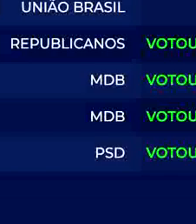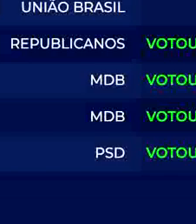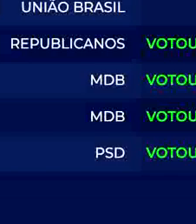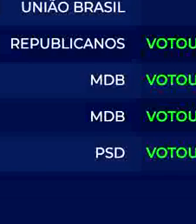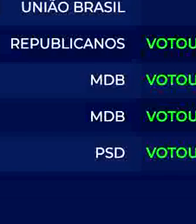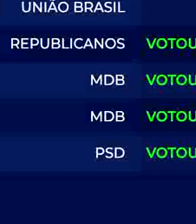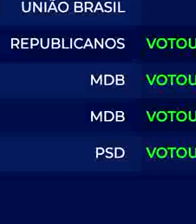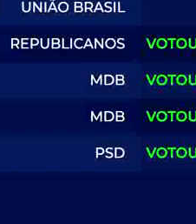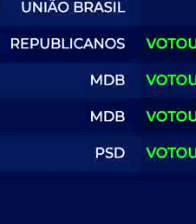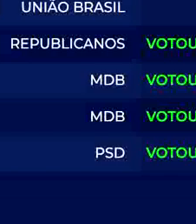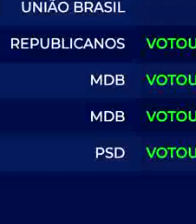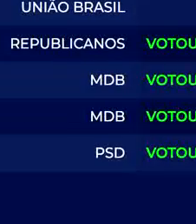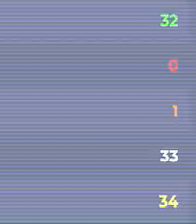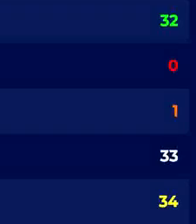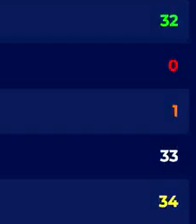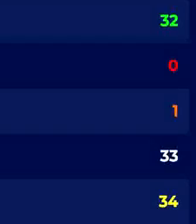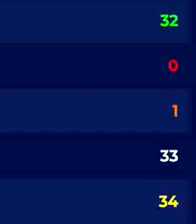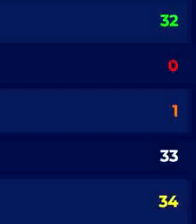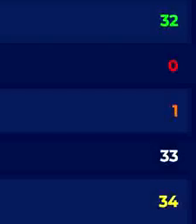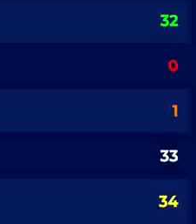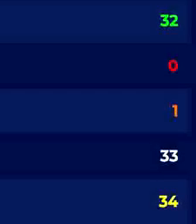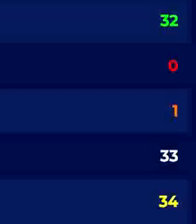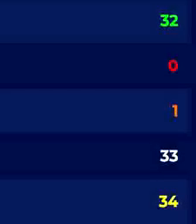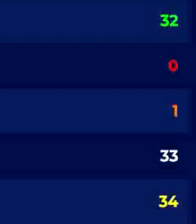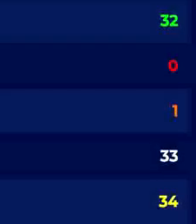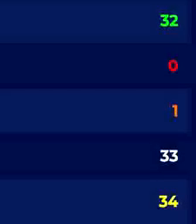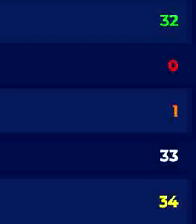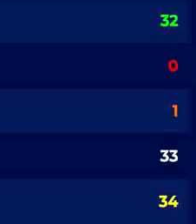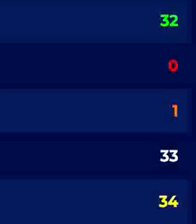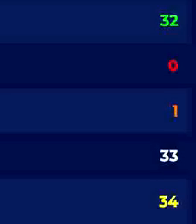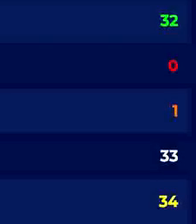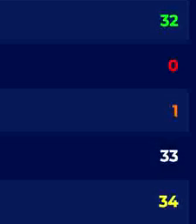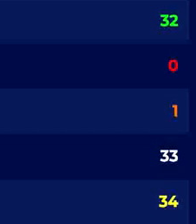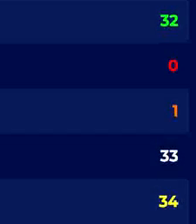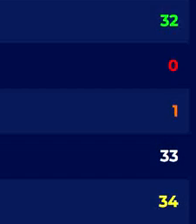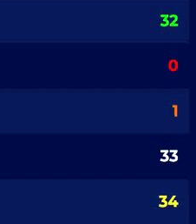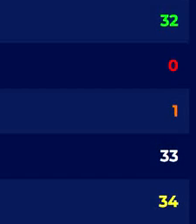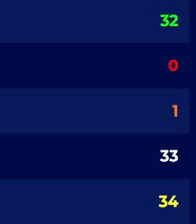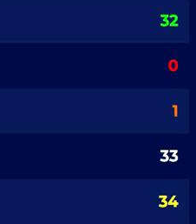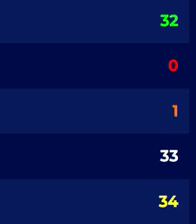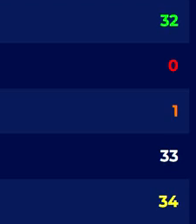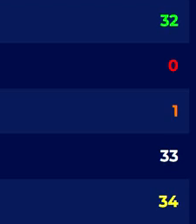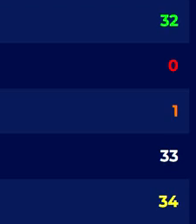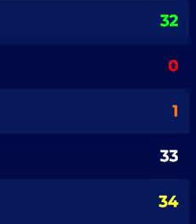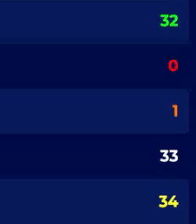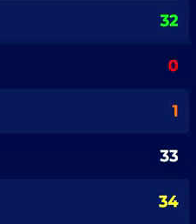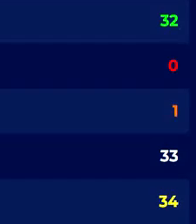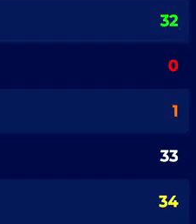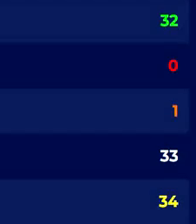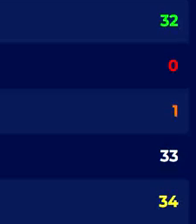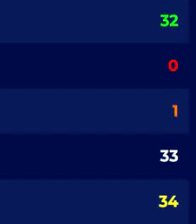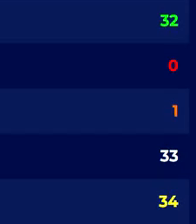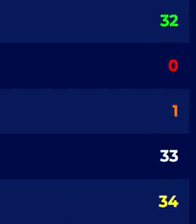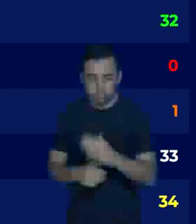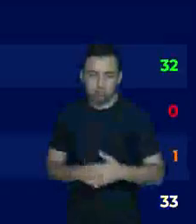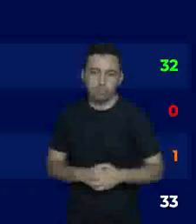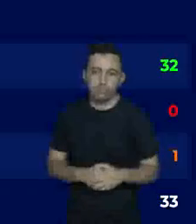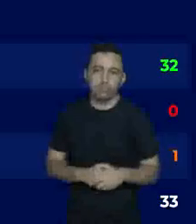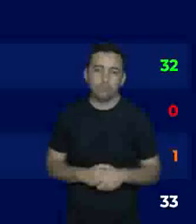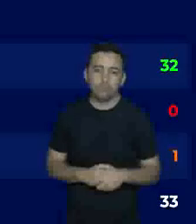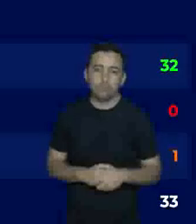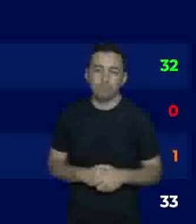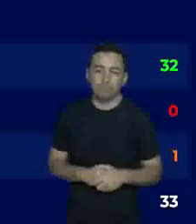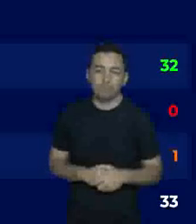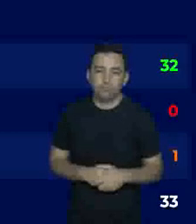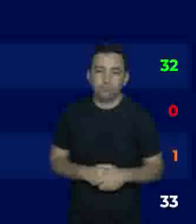Cerrada a votação, colho o resultado. 32 votos sim, nenhum voto não, uma abstenção. Está aprovado em primeiro turno.